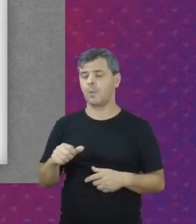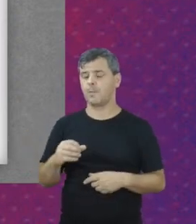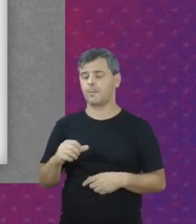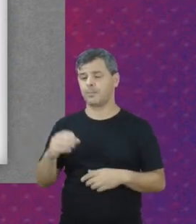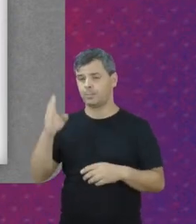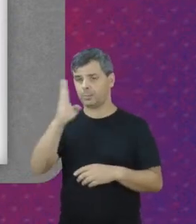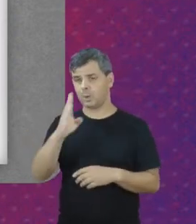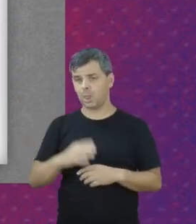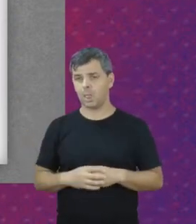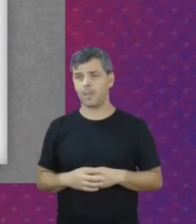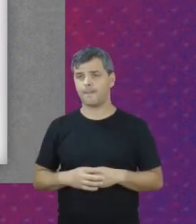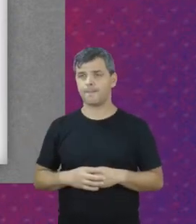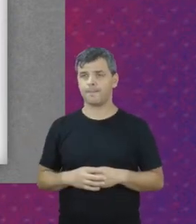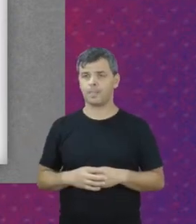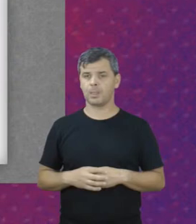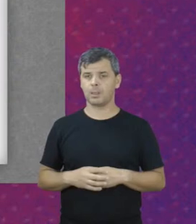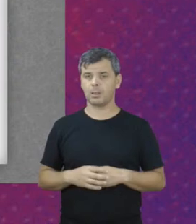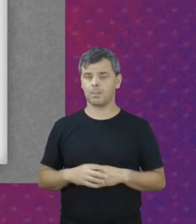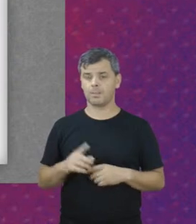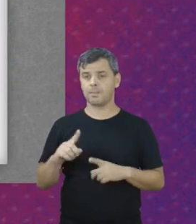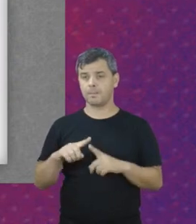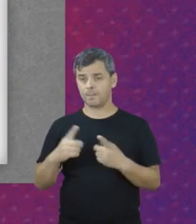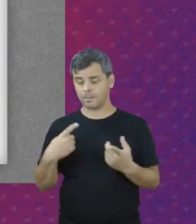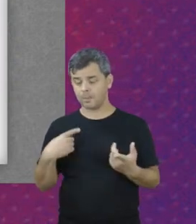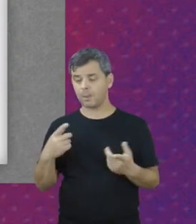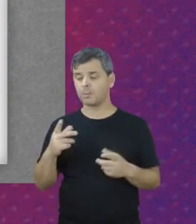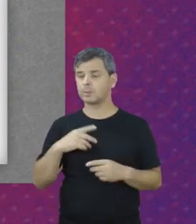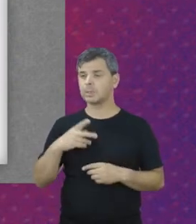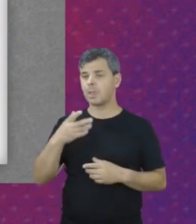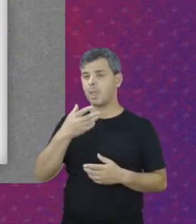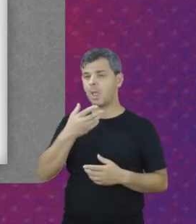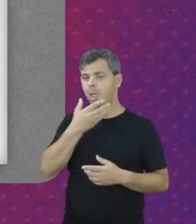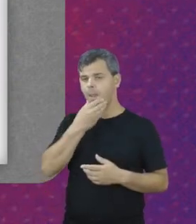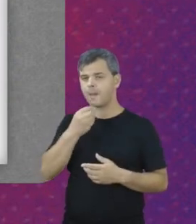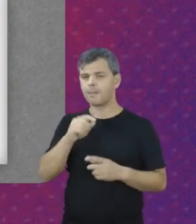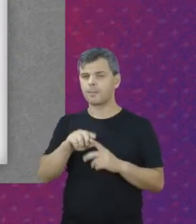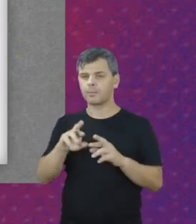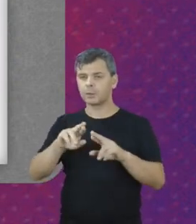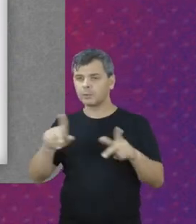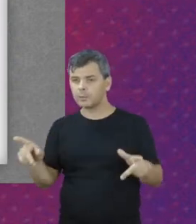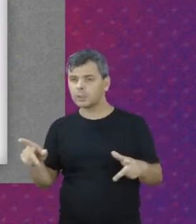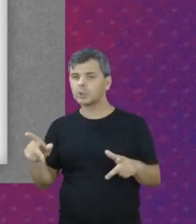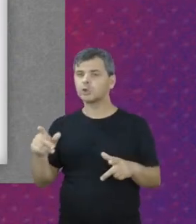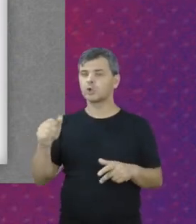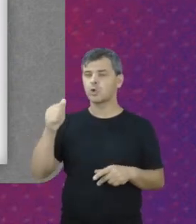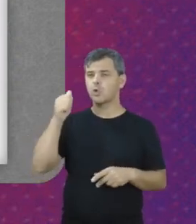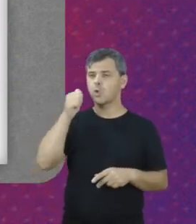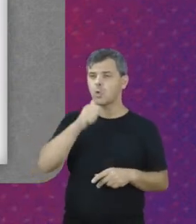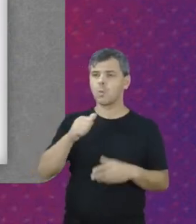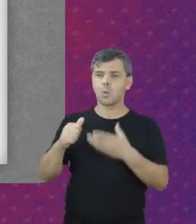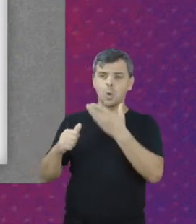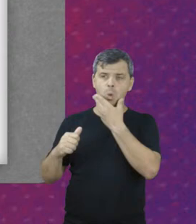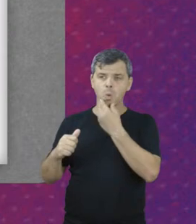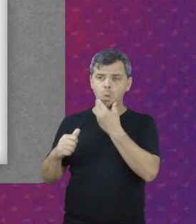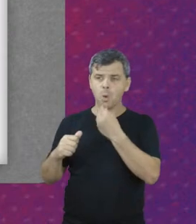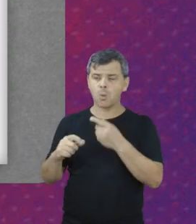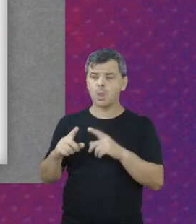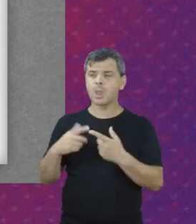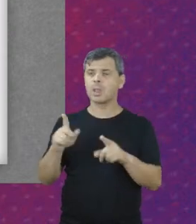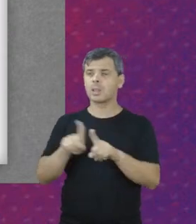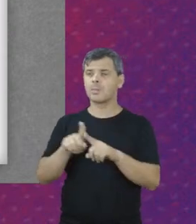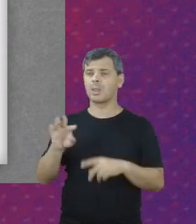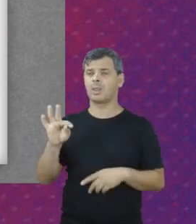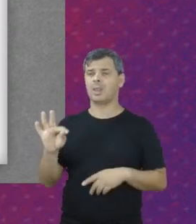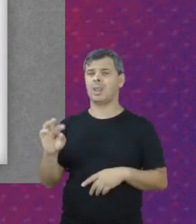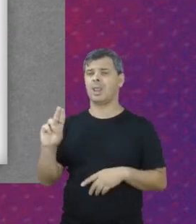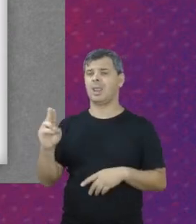o sexismo, que ele pode ser paternalista, diferenciação de gênero e pelo heterossexualismo. Ele